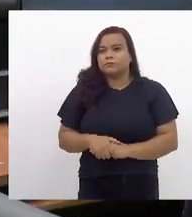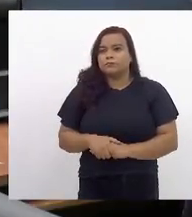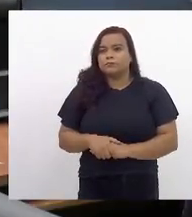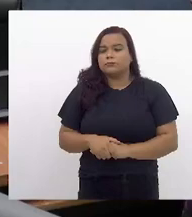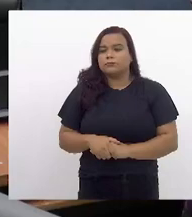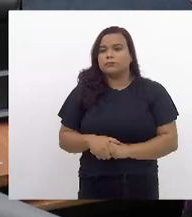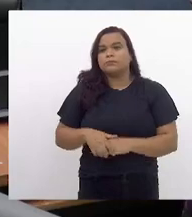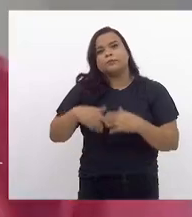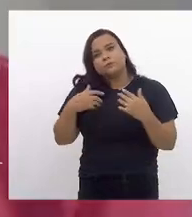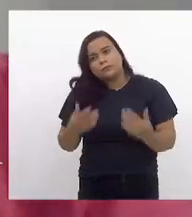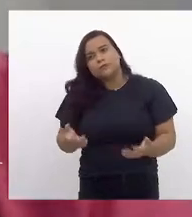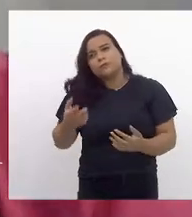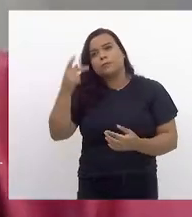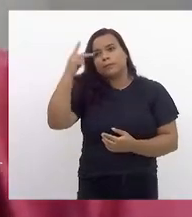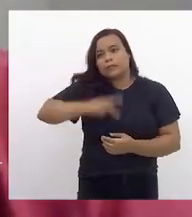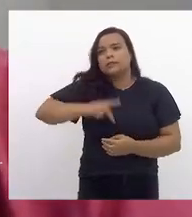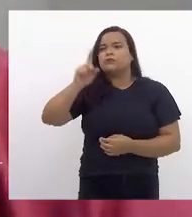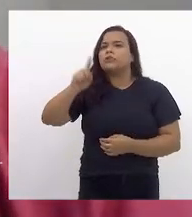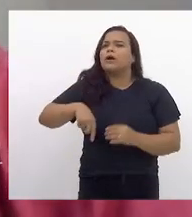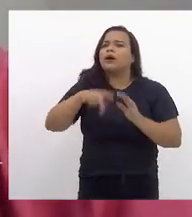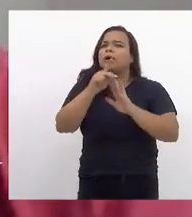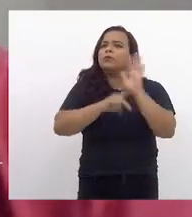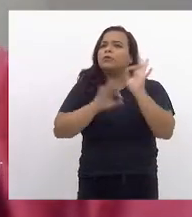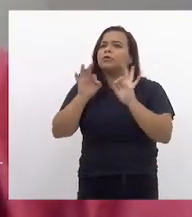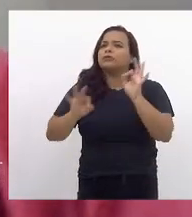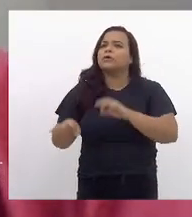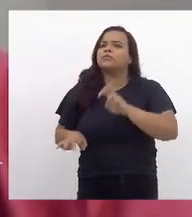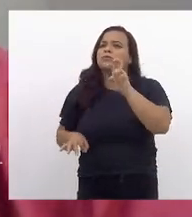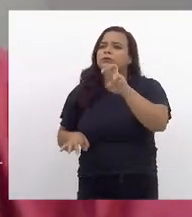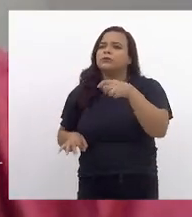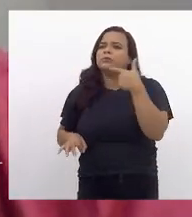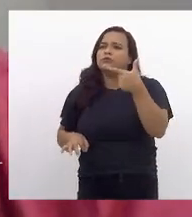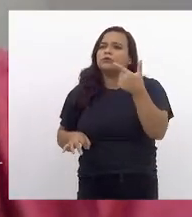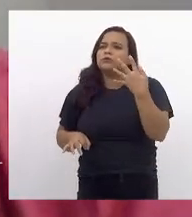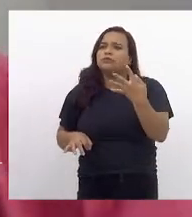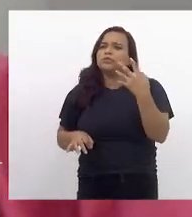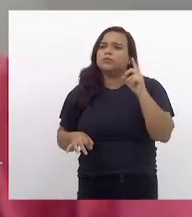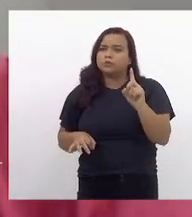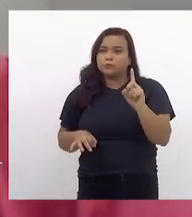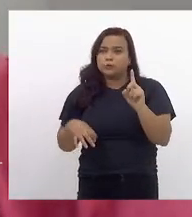Senhor presidente, é o projeto 5241.